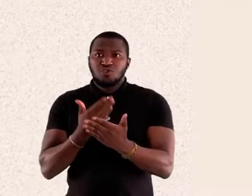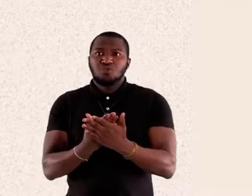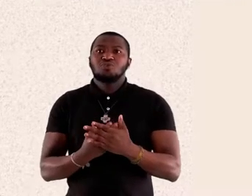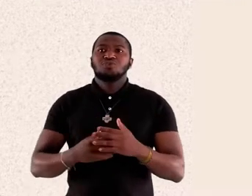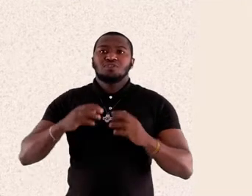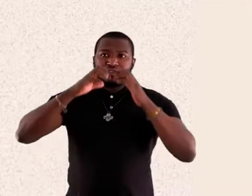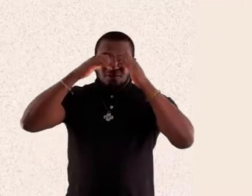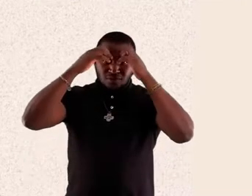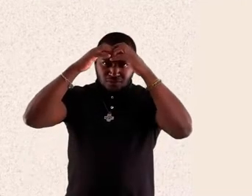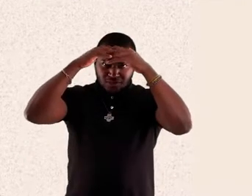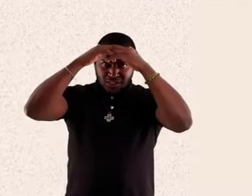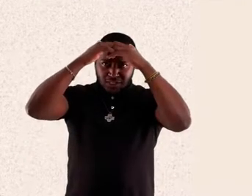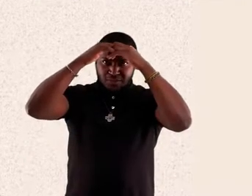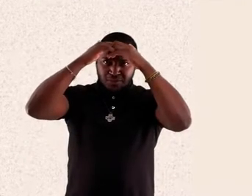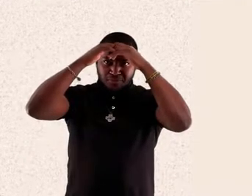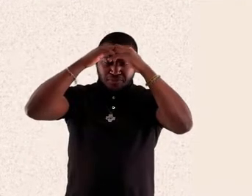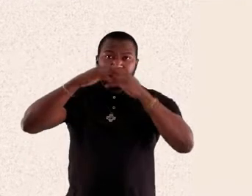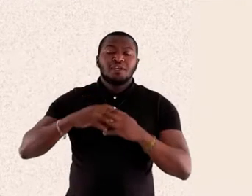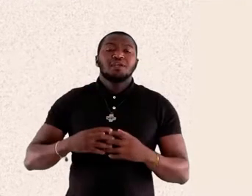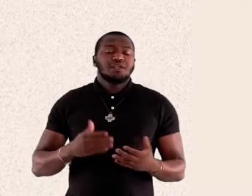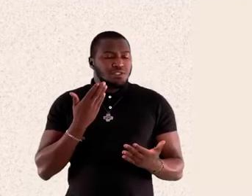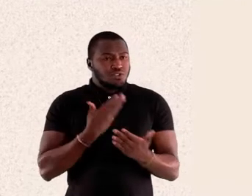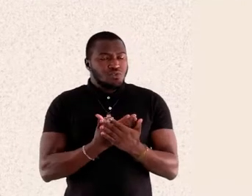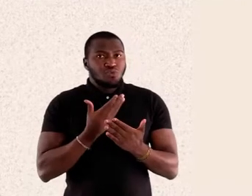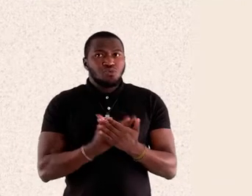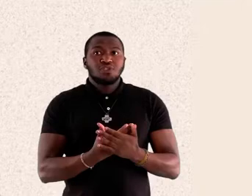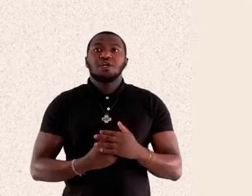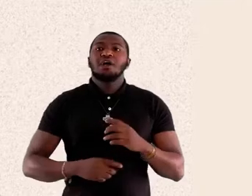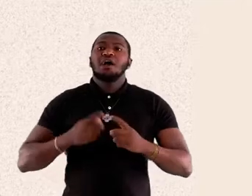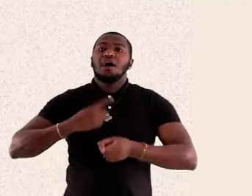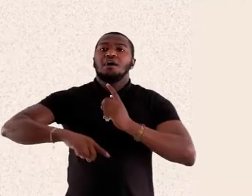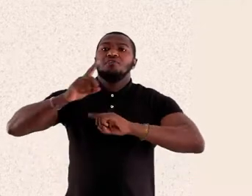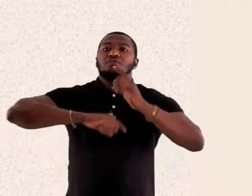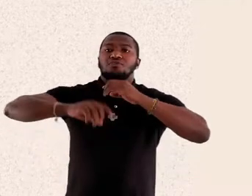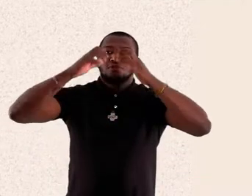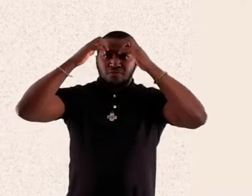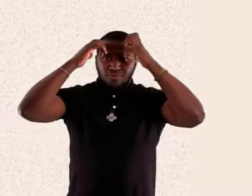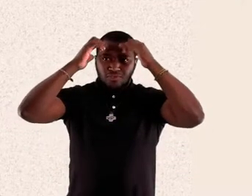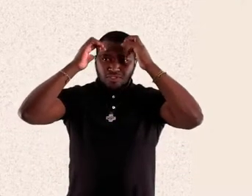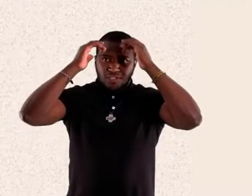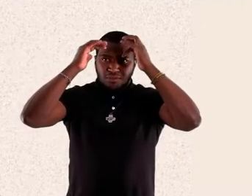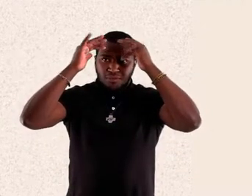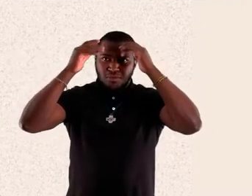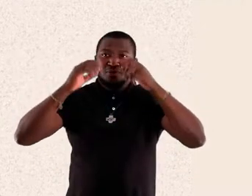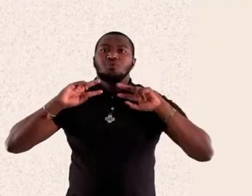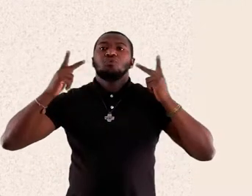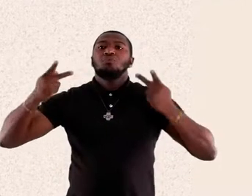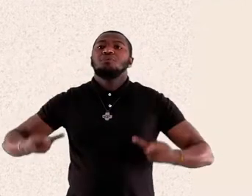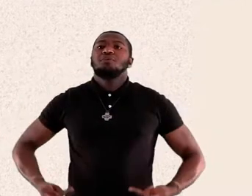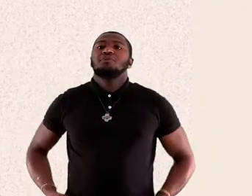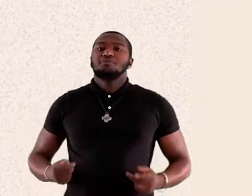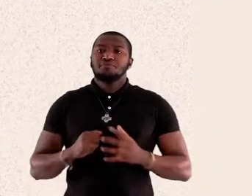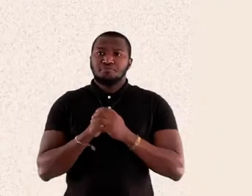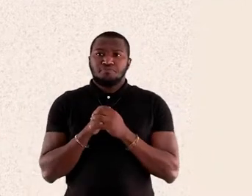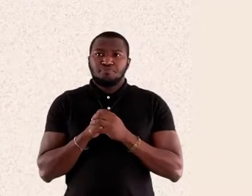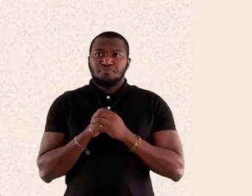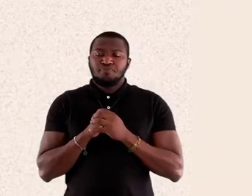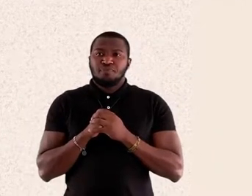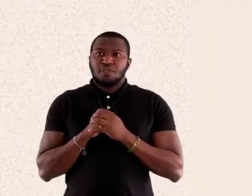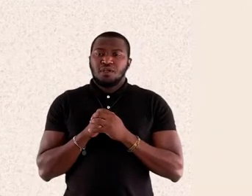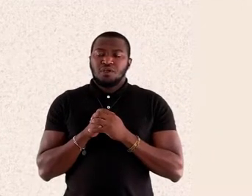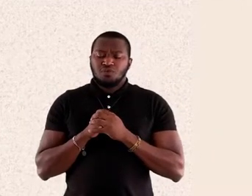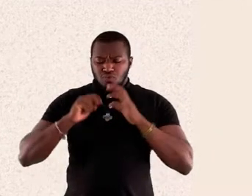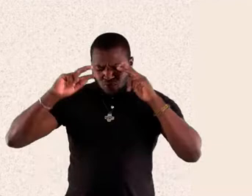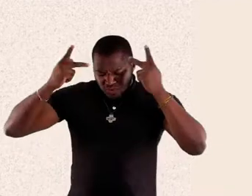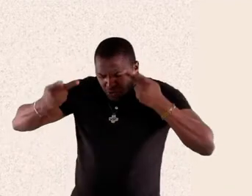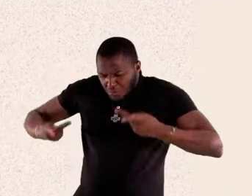campo também é que estuda a questão da evolução do cérebro humano é dada do